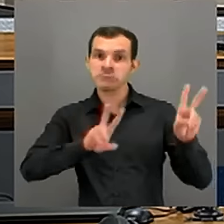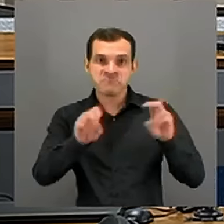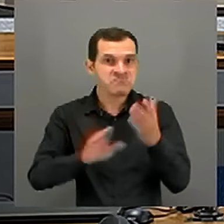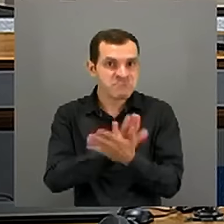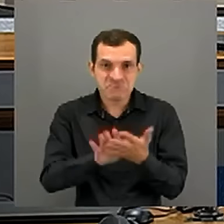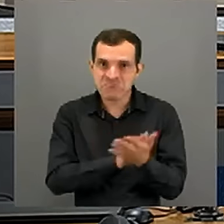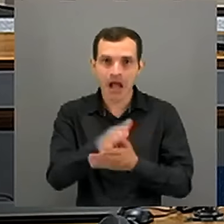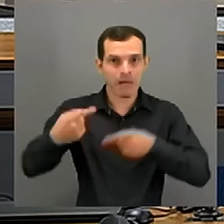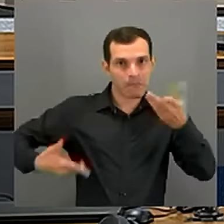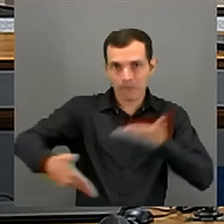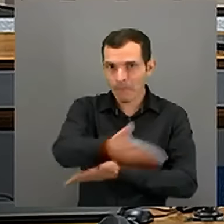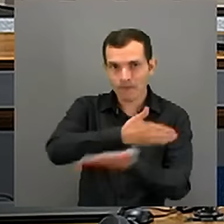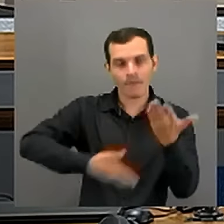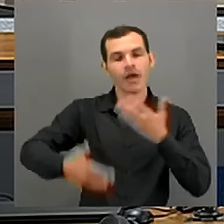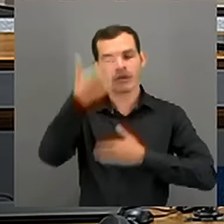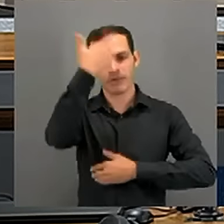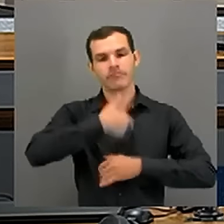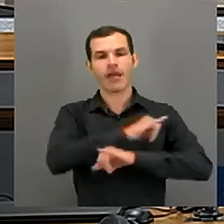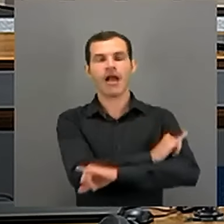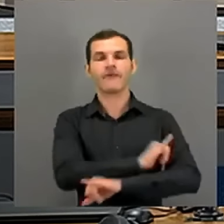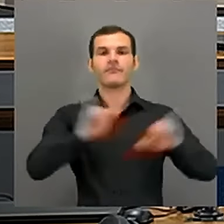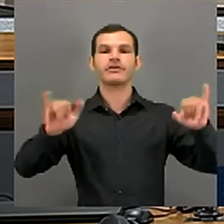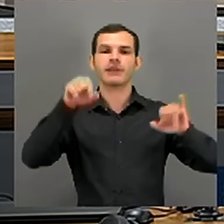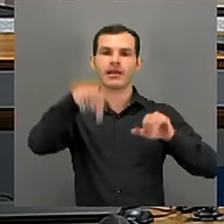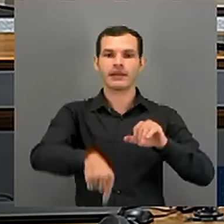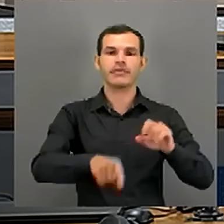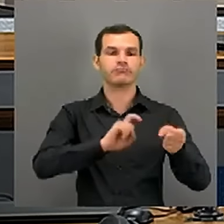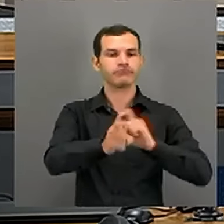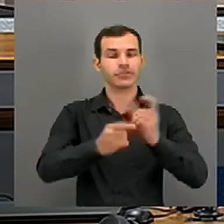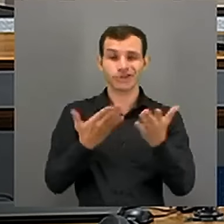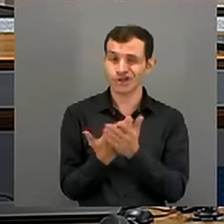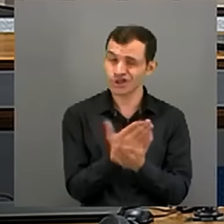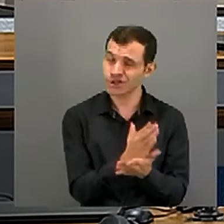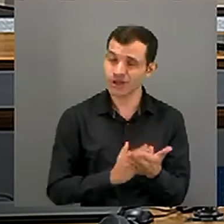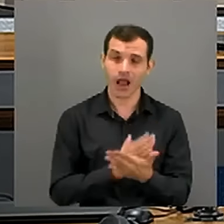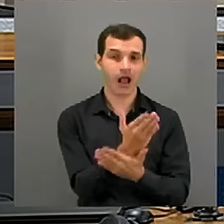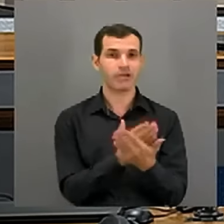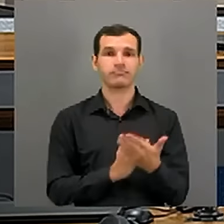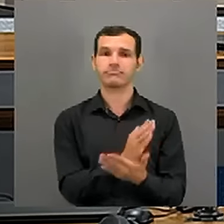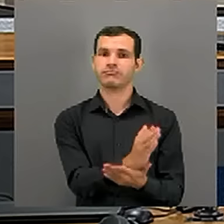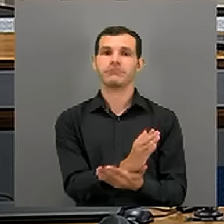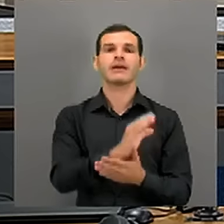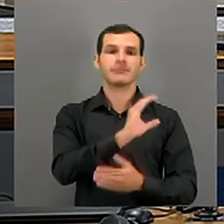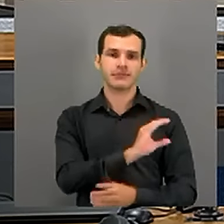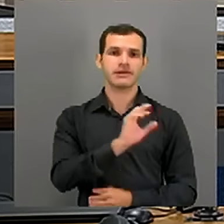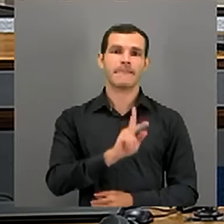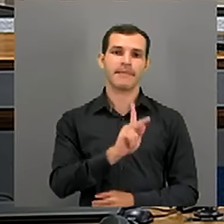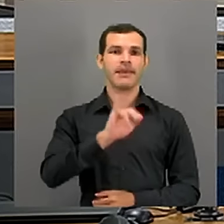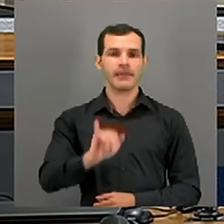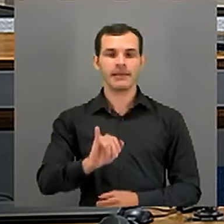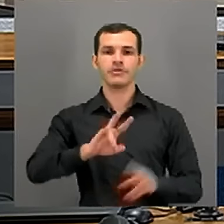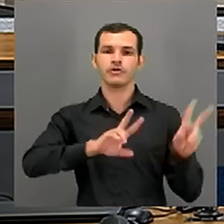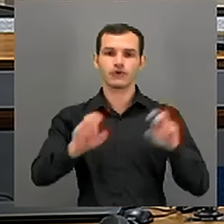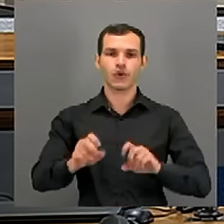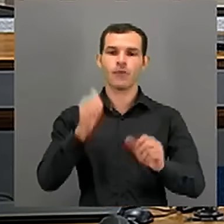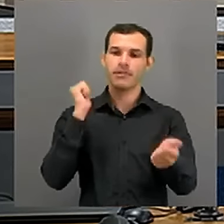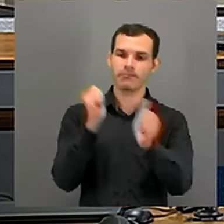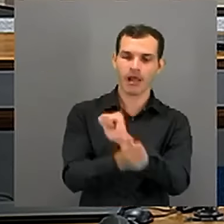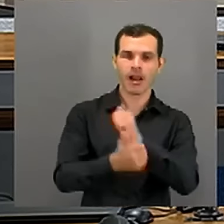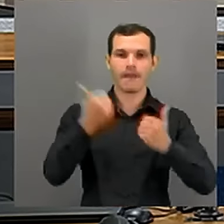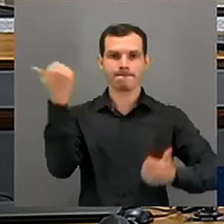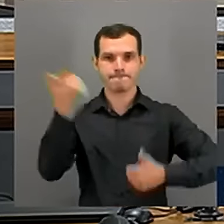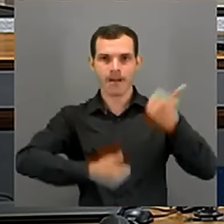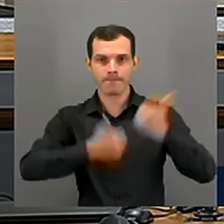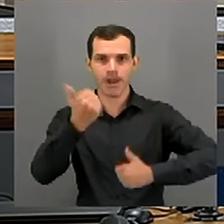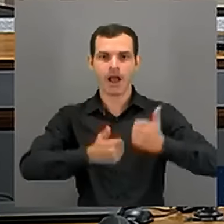tratar, declaro encerrada essa chatíssima reunião da CPI, da manipulação do futebol e